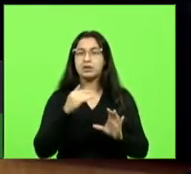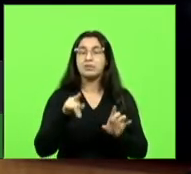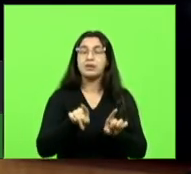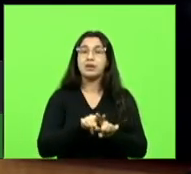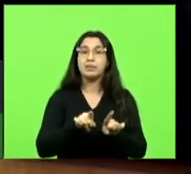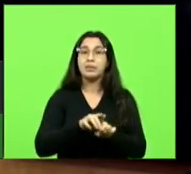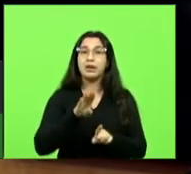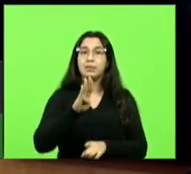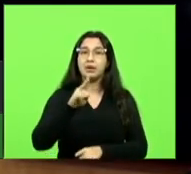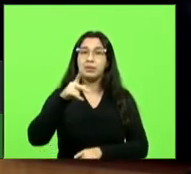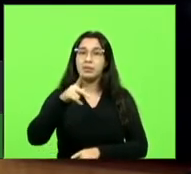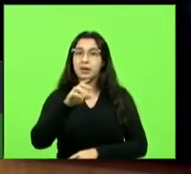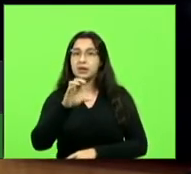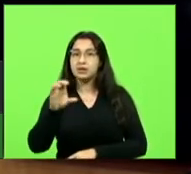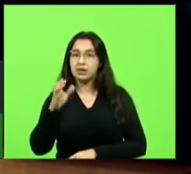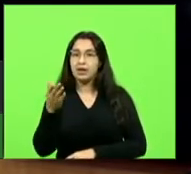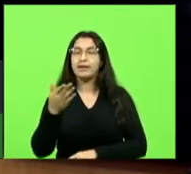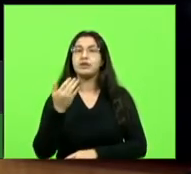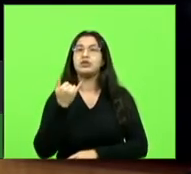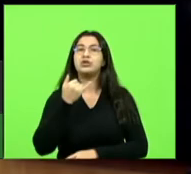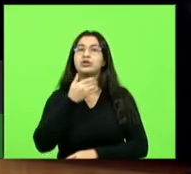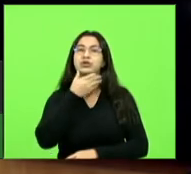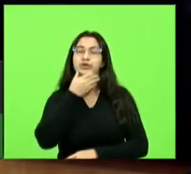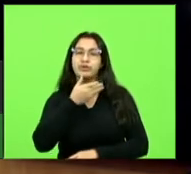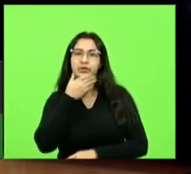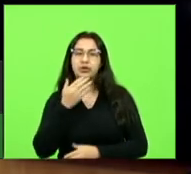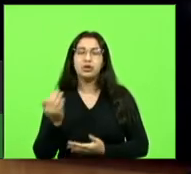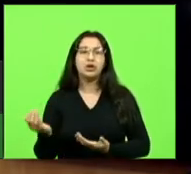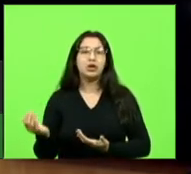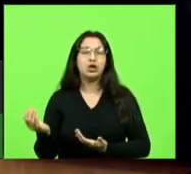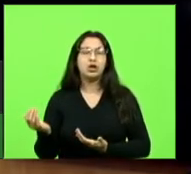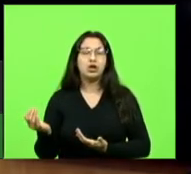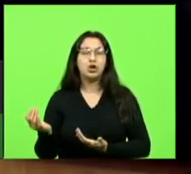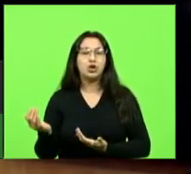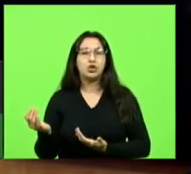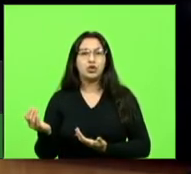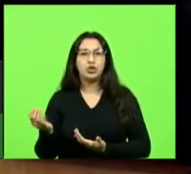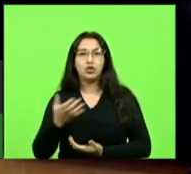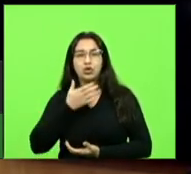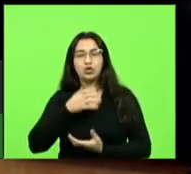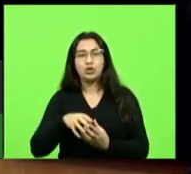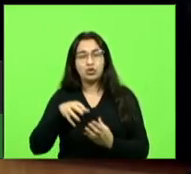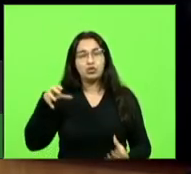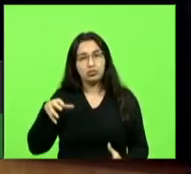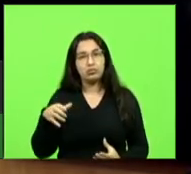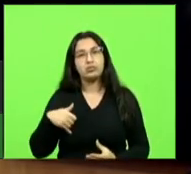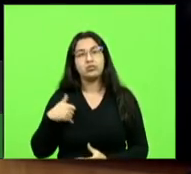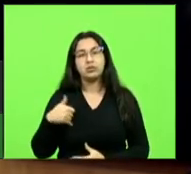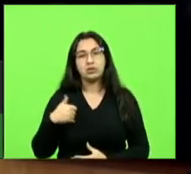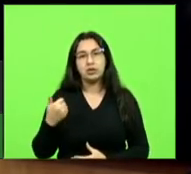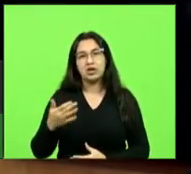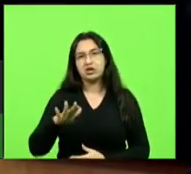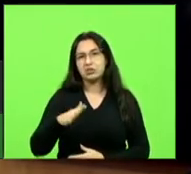pessoas idosas e também as pessoas com deficiência, num teto de um salário mínimo, nós